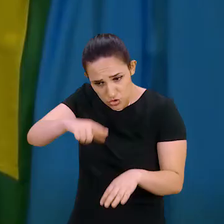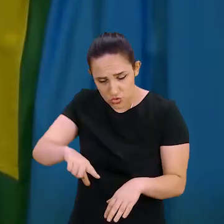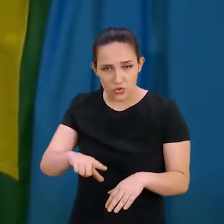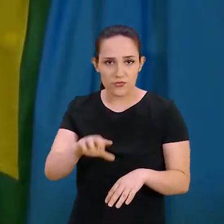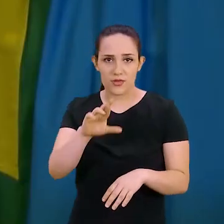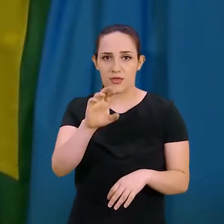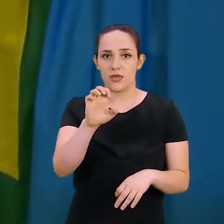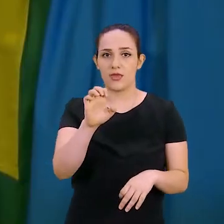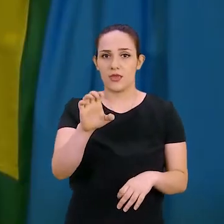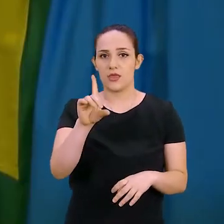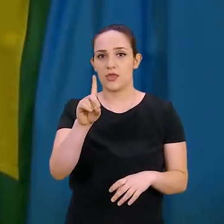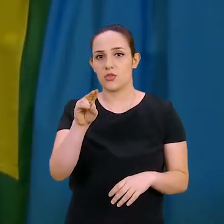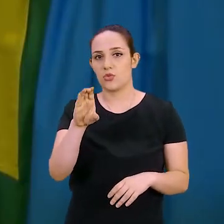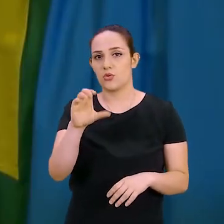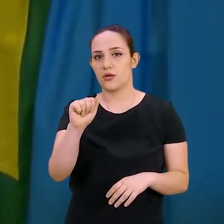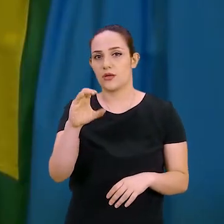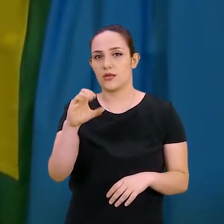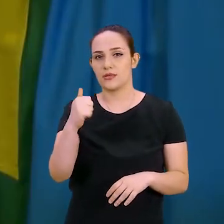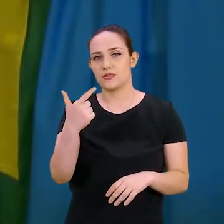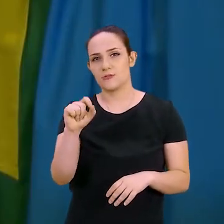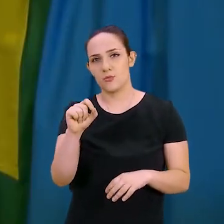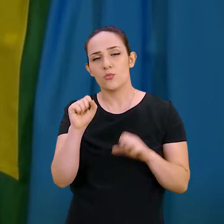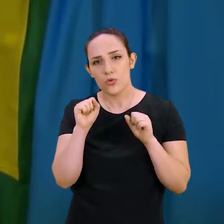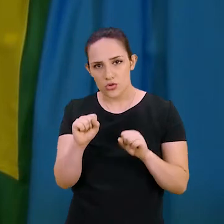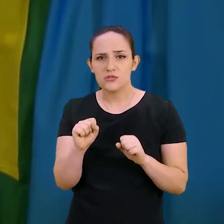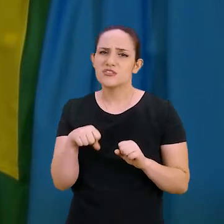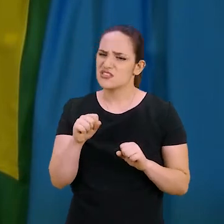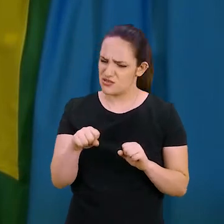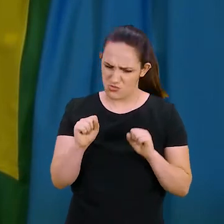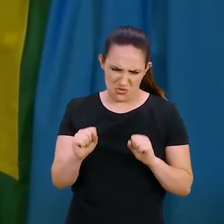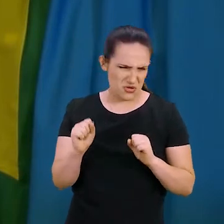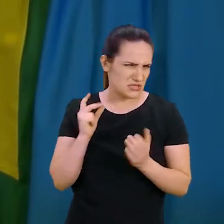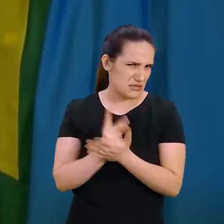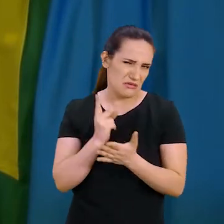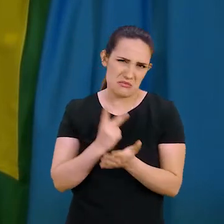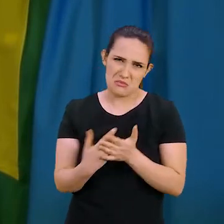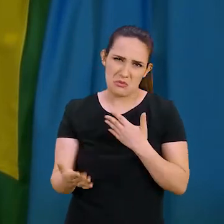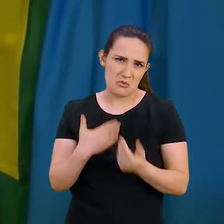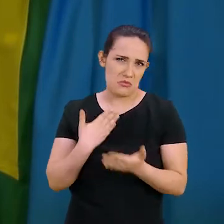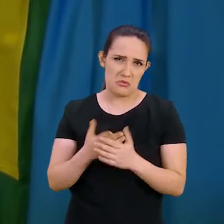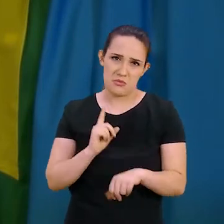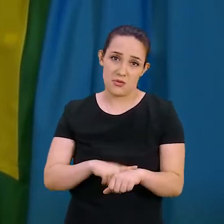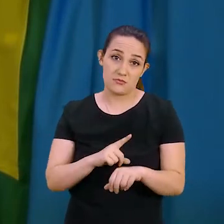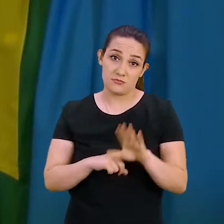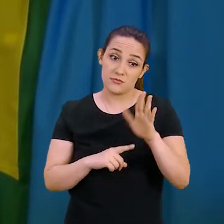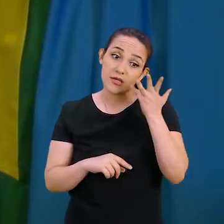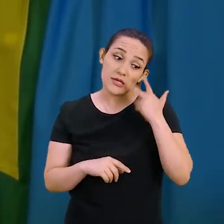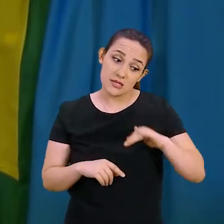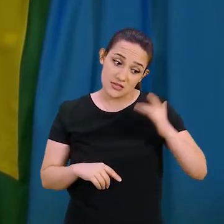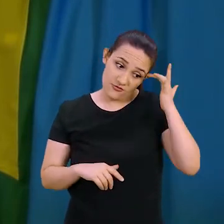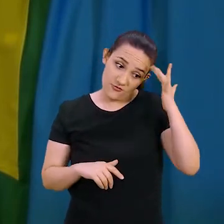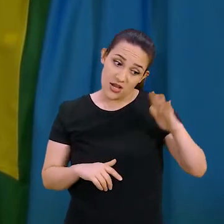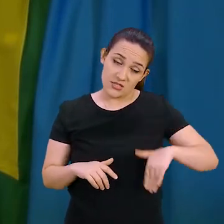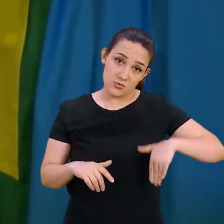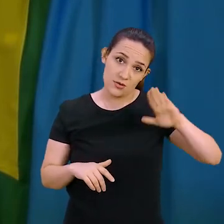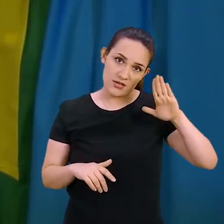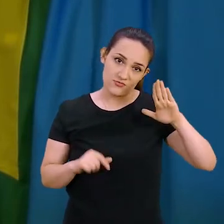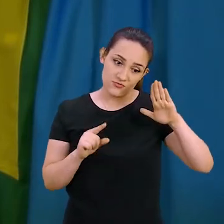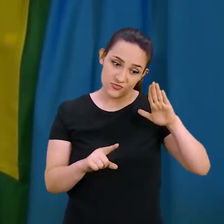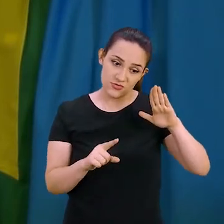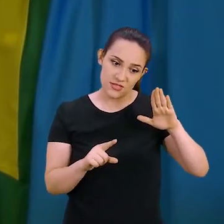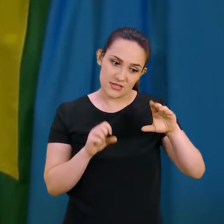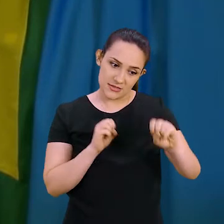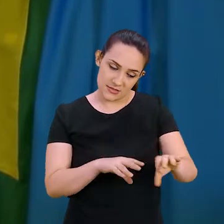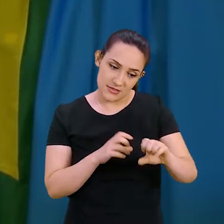cidadãos? Sempre. Sempre. Sempre. O cidadão pode ser reeducado o tempo todo. Sempre. Com os menores é muito mais fácil. Você